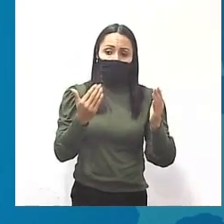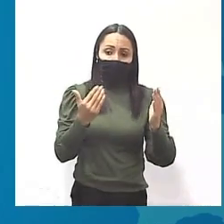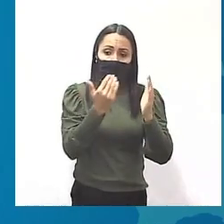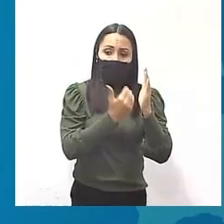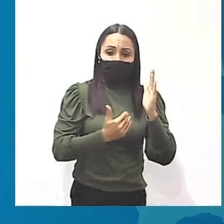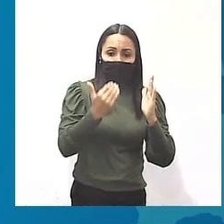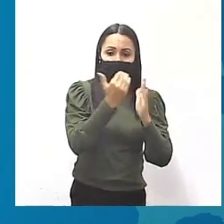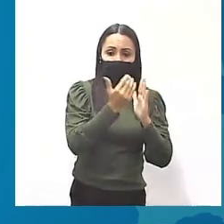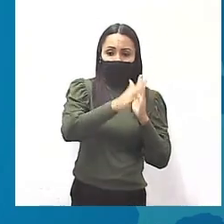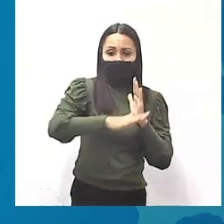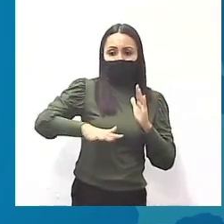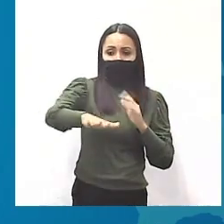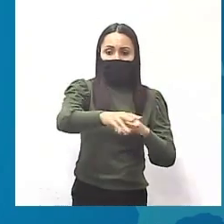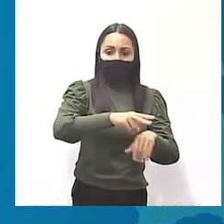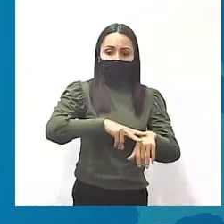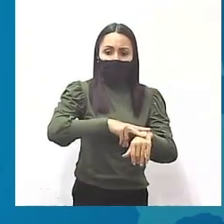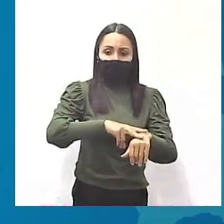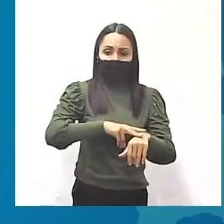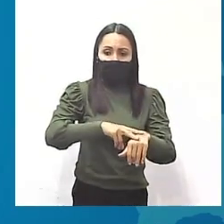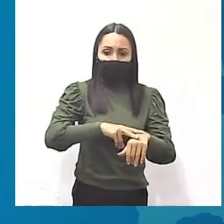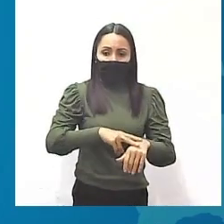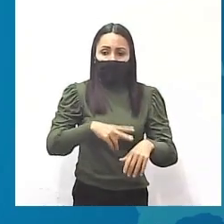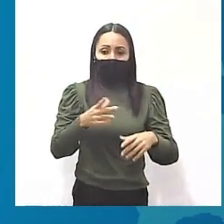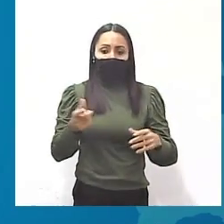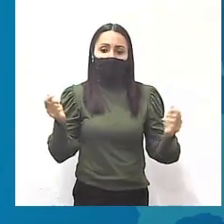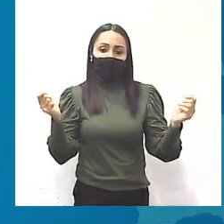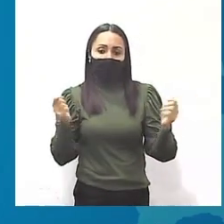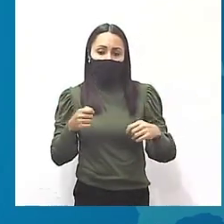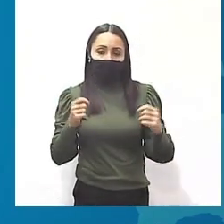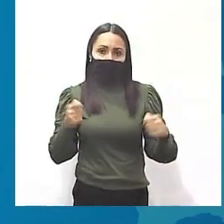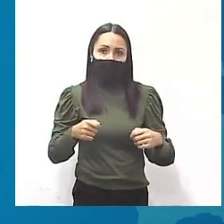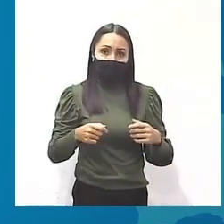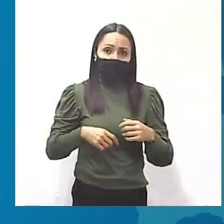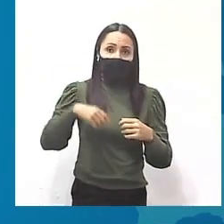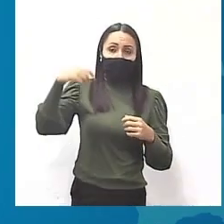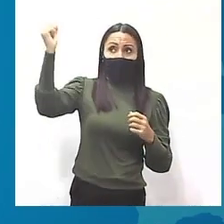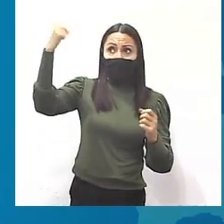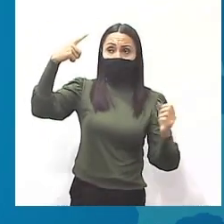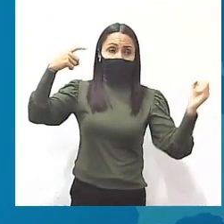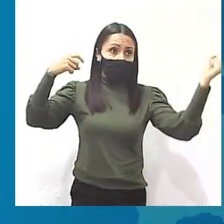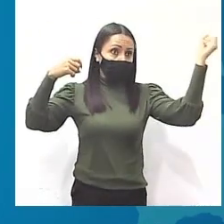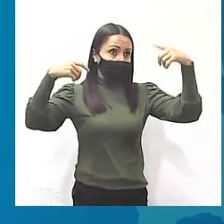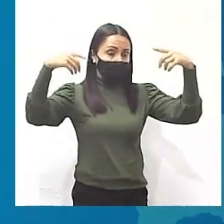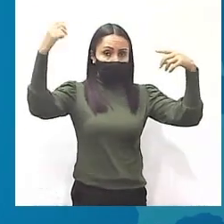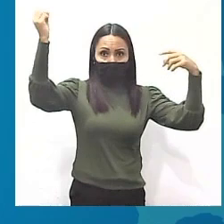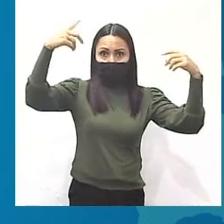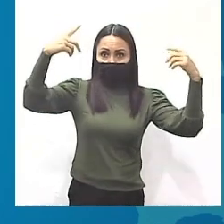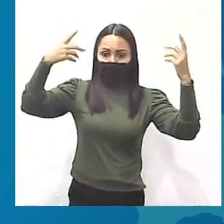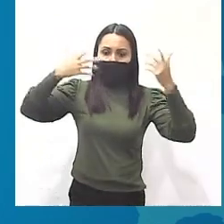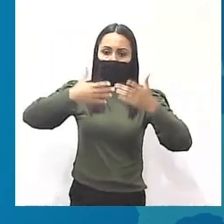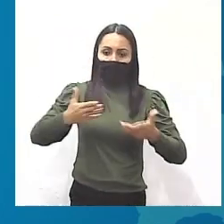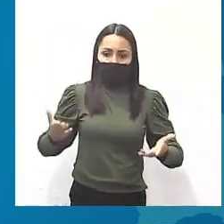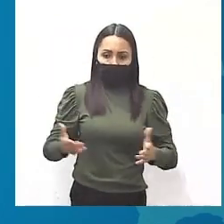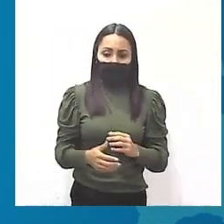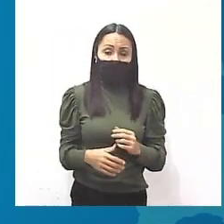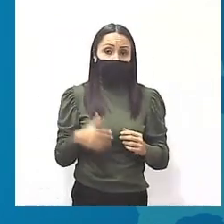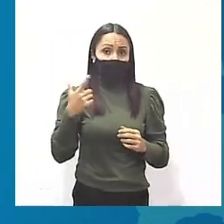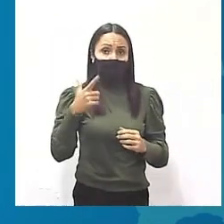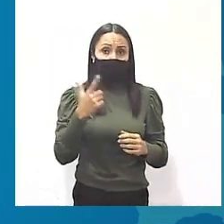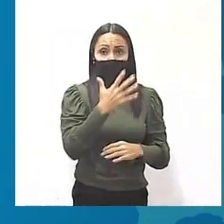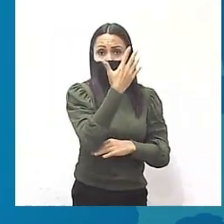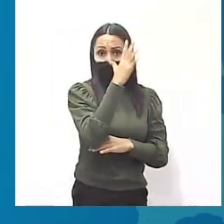a área verde, maior é o poder refletor dos raios solares. Se não há ali uma